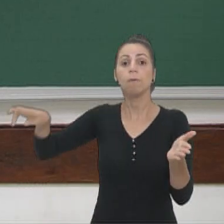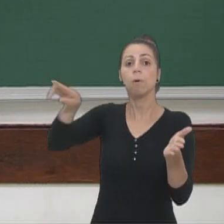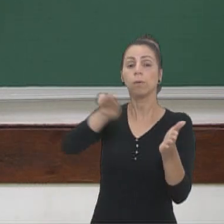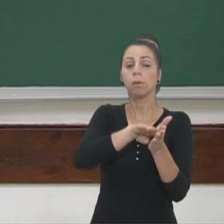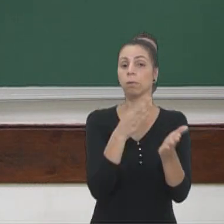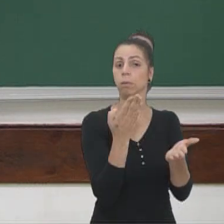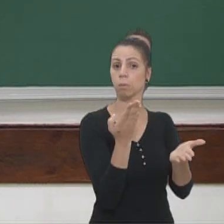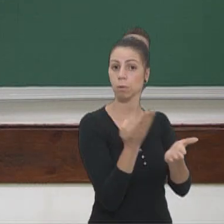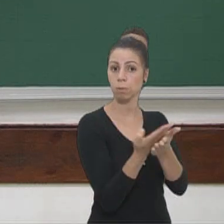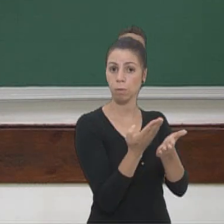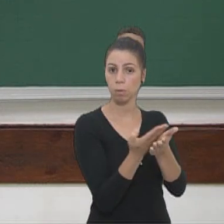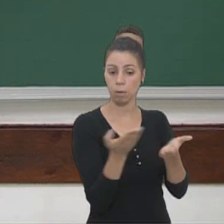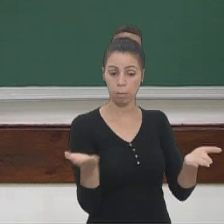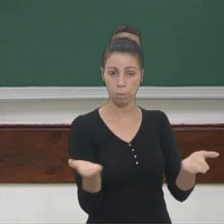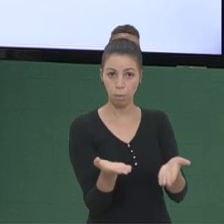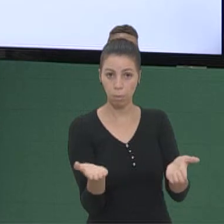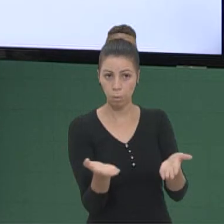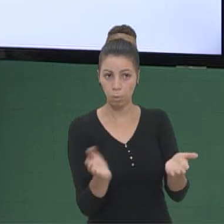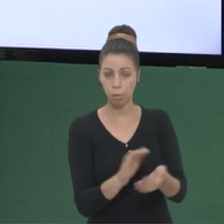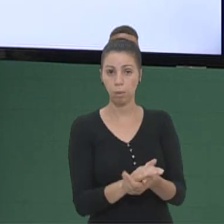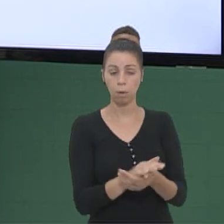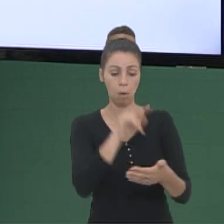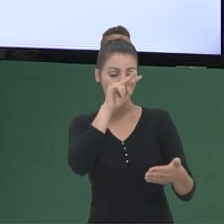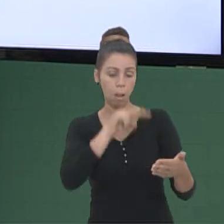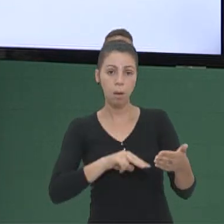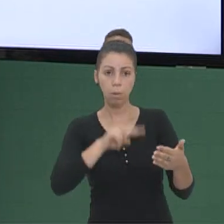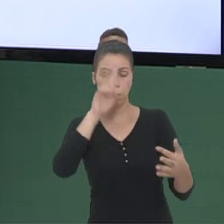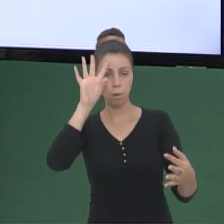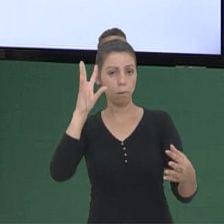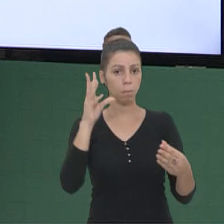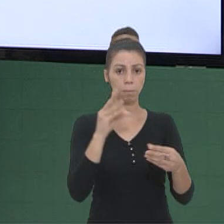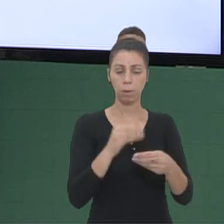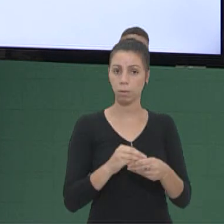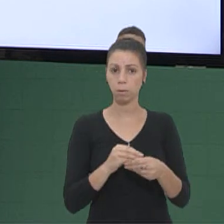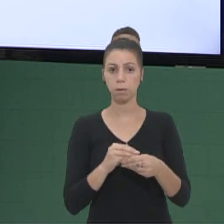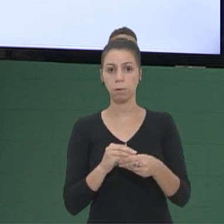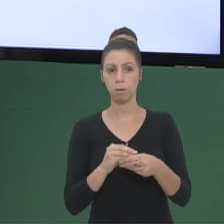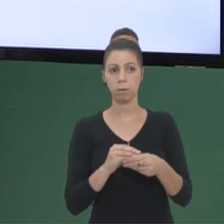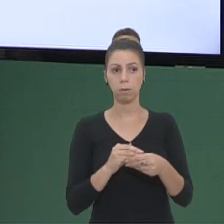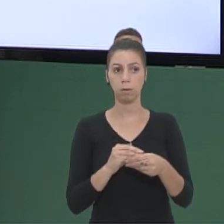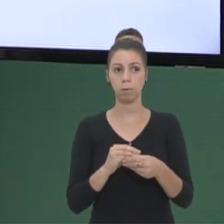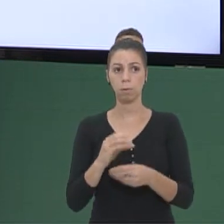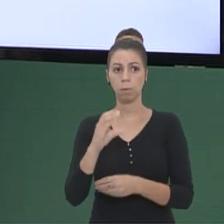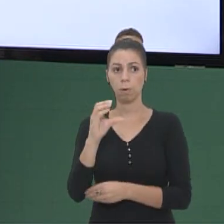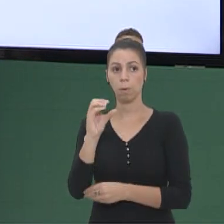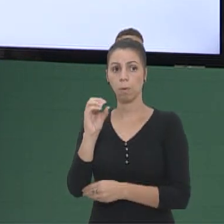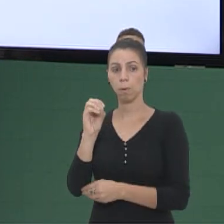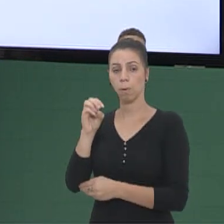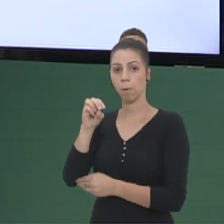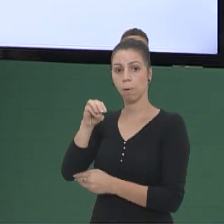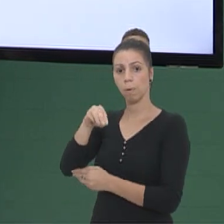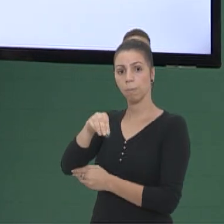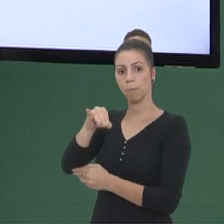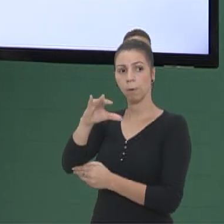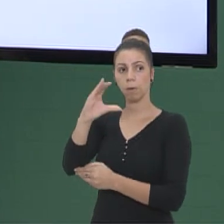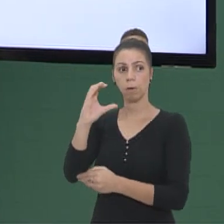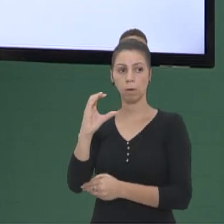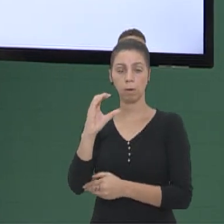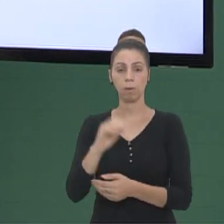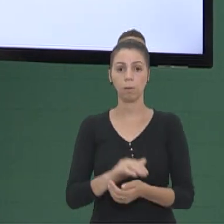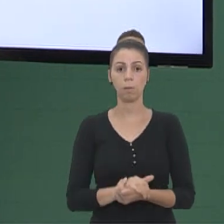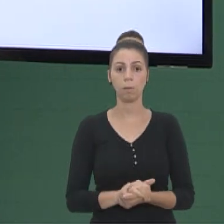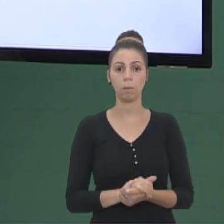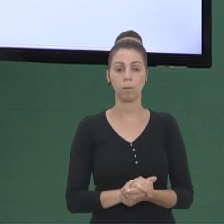aula de hoje. Fizemos a leitura e interpretação del cómic e estudamos